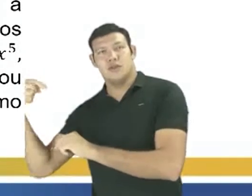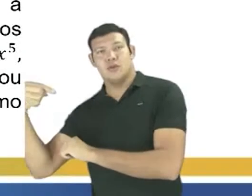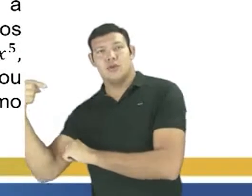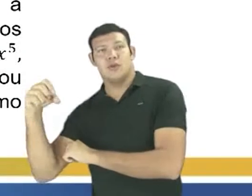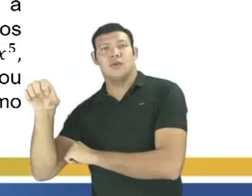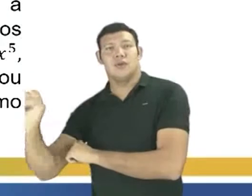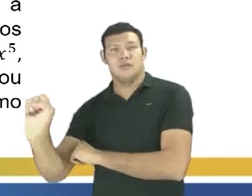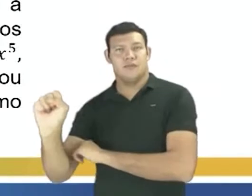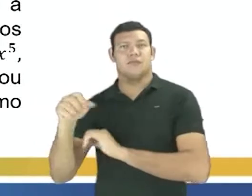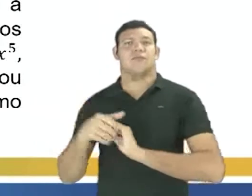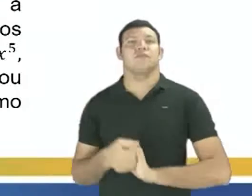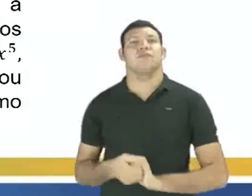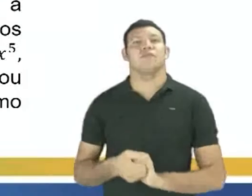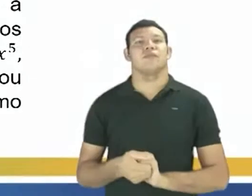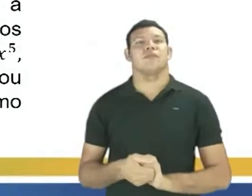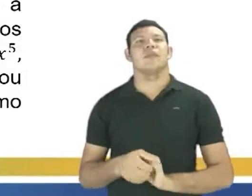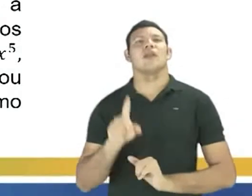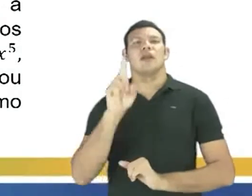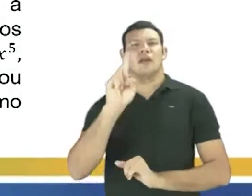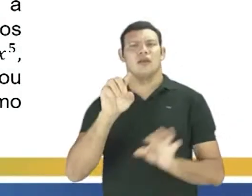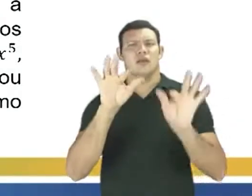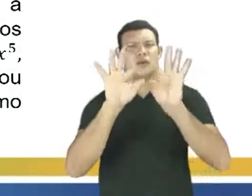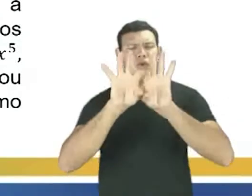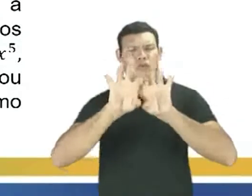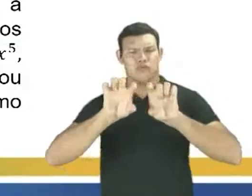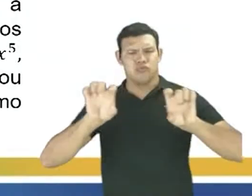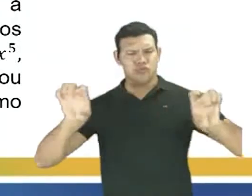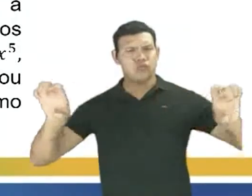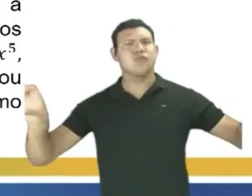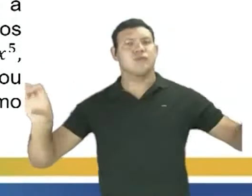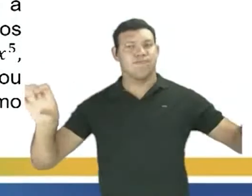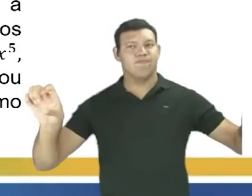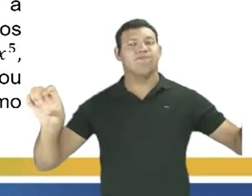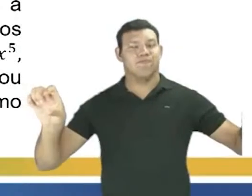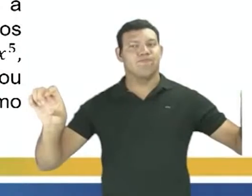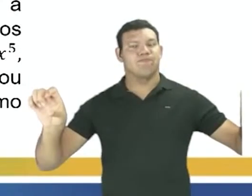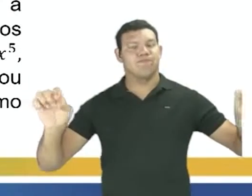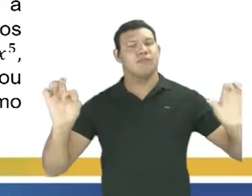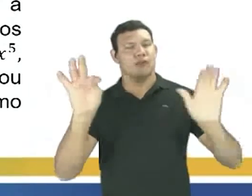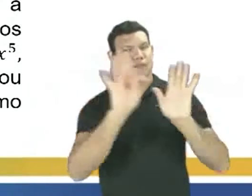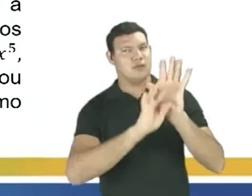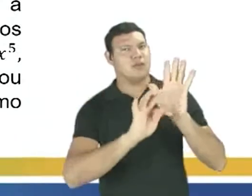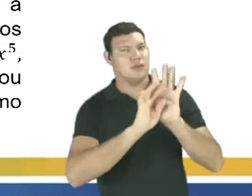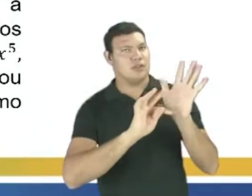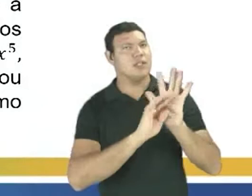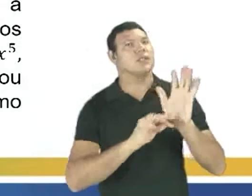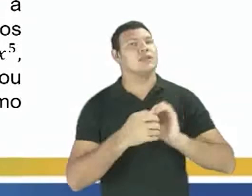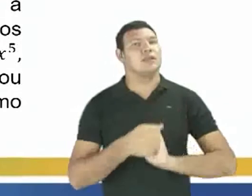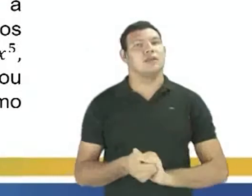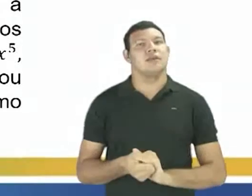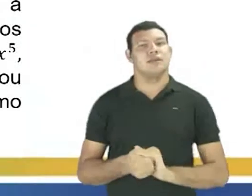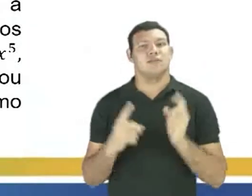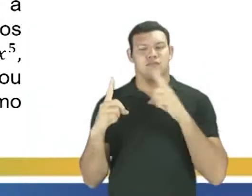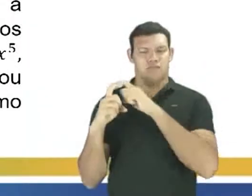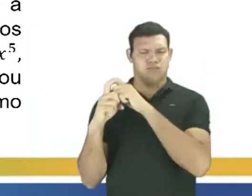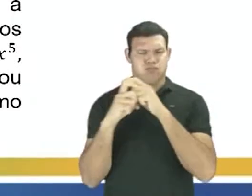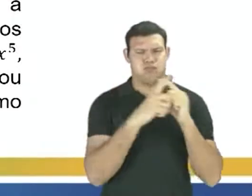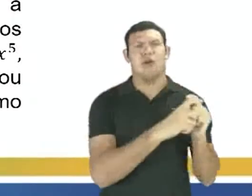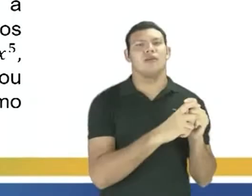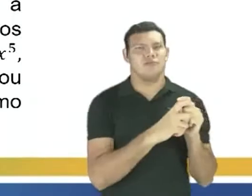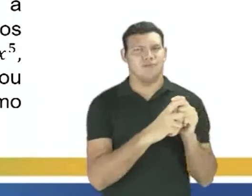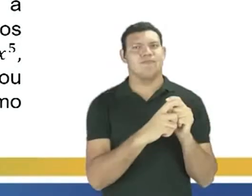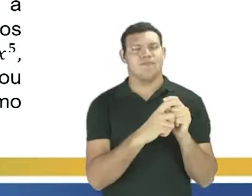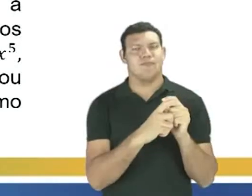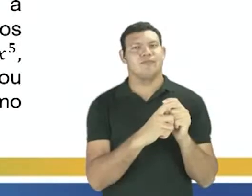de reais em reais. Então veja que a expressão desse polinômio, ela é